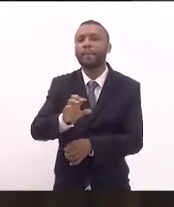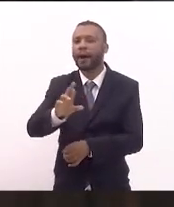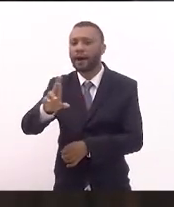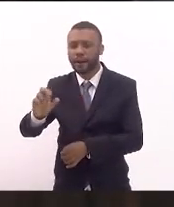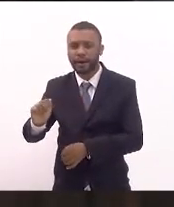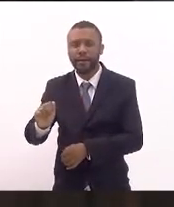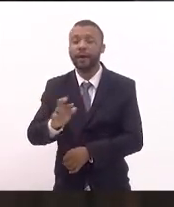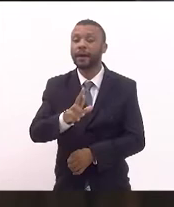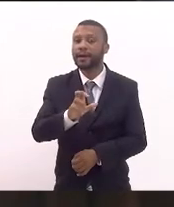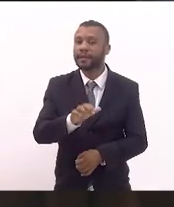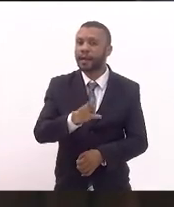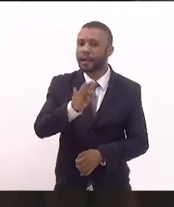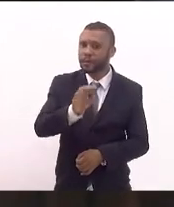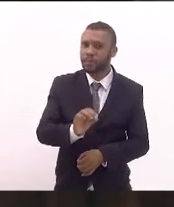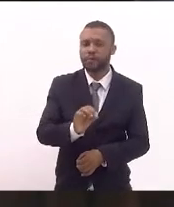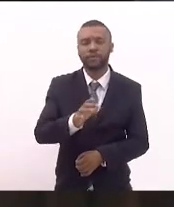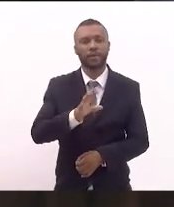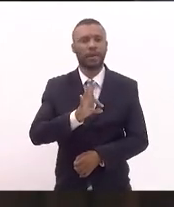delegado de Polícia Civil.